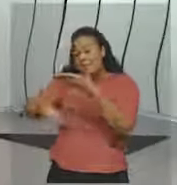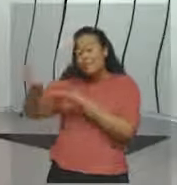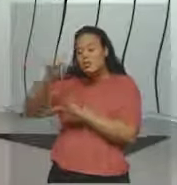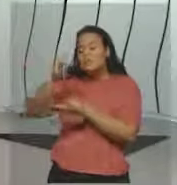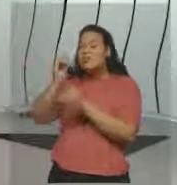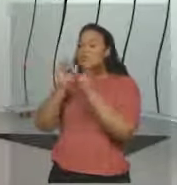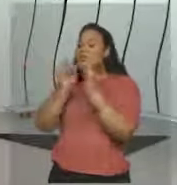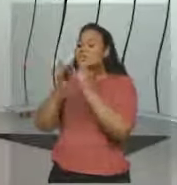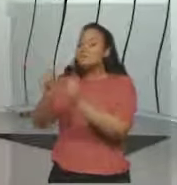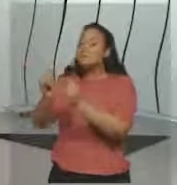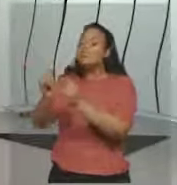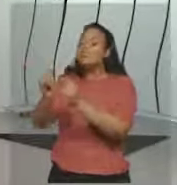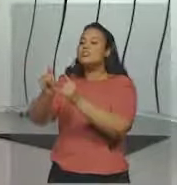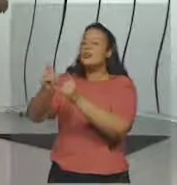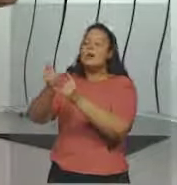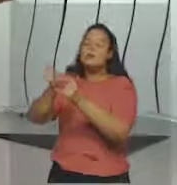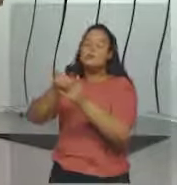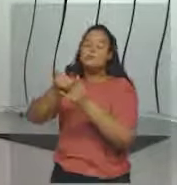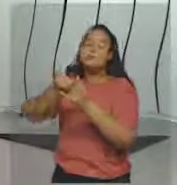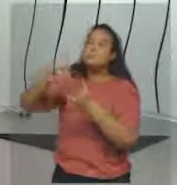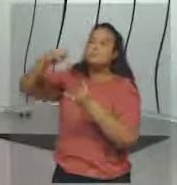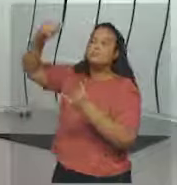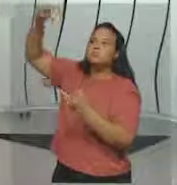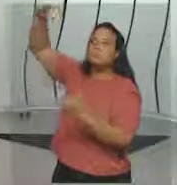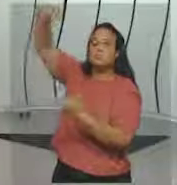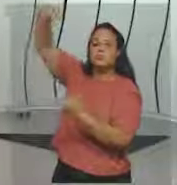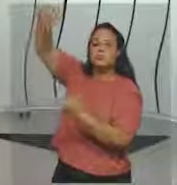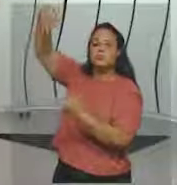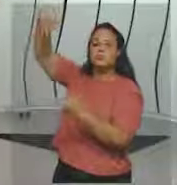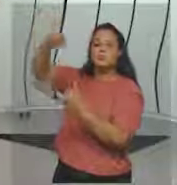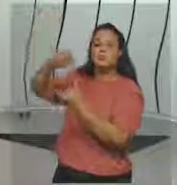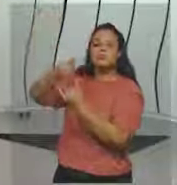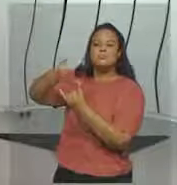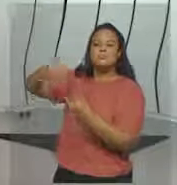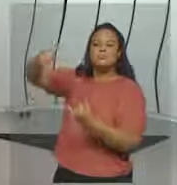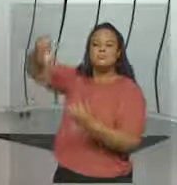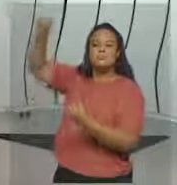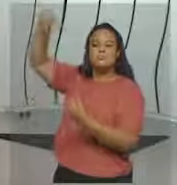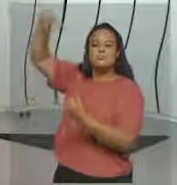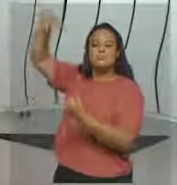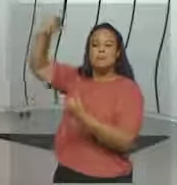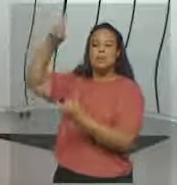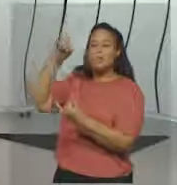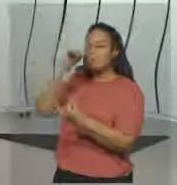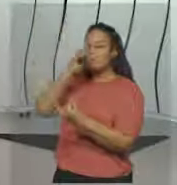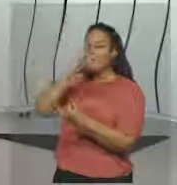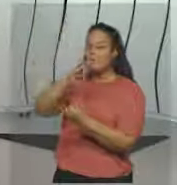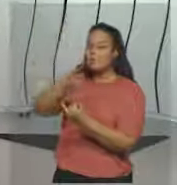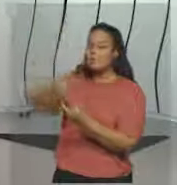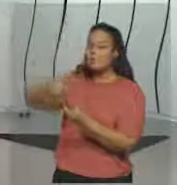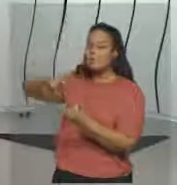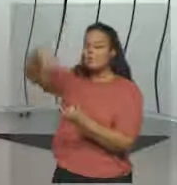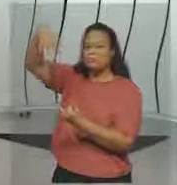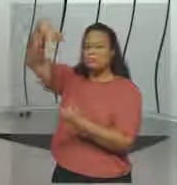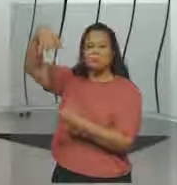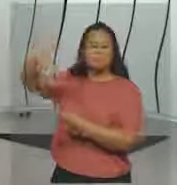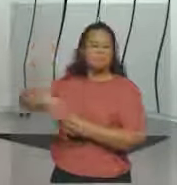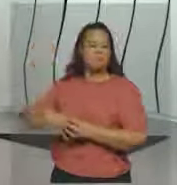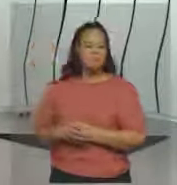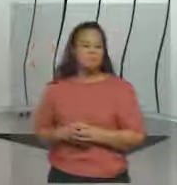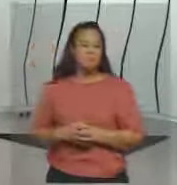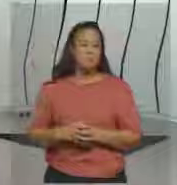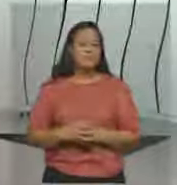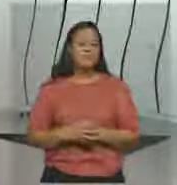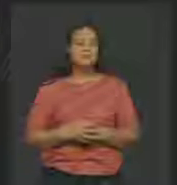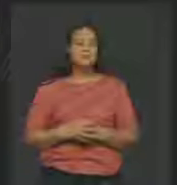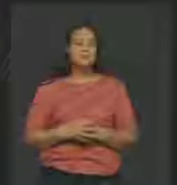energia elétrica em luz, que é uma forma de liberar essa energia que está passando ali com dificuldade. Aqui tem a continuação do